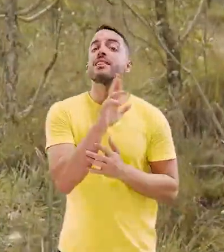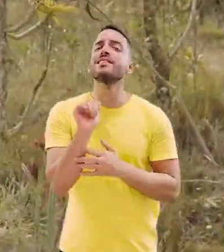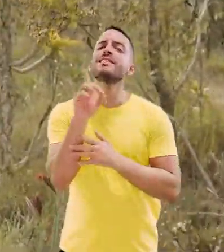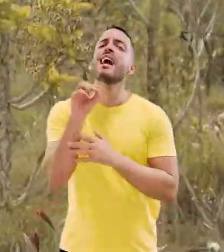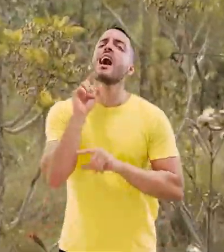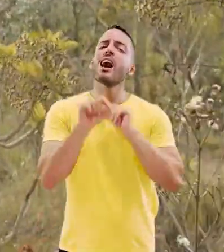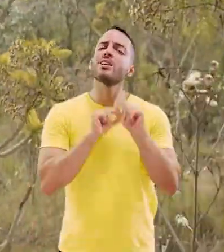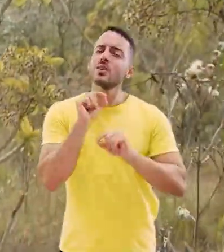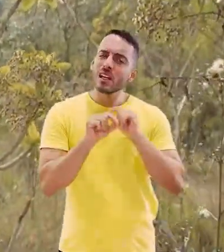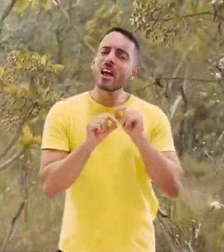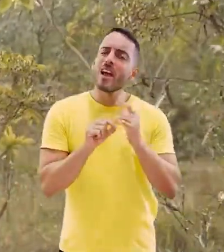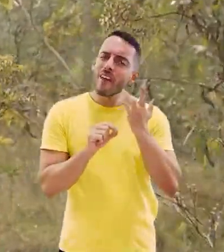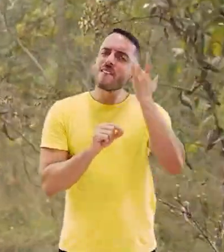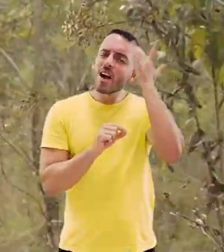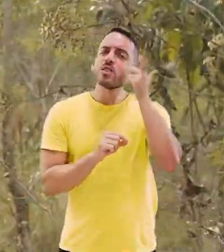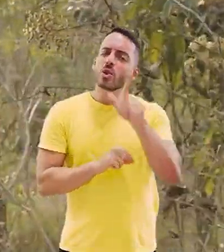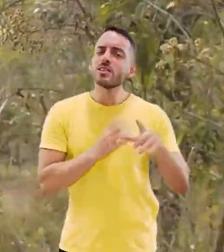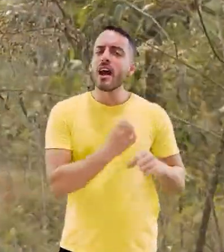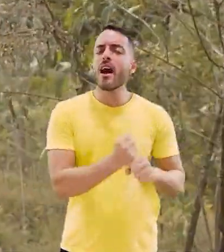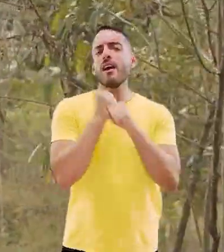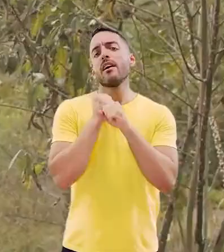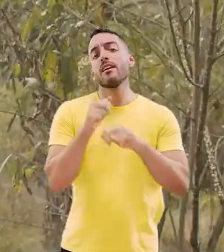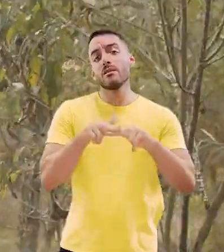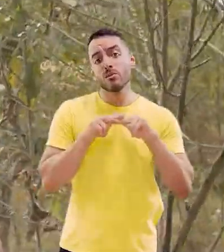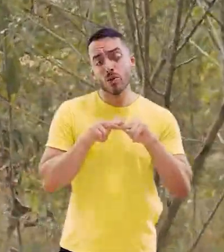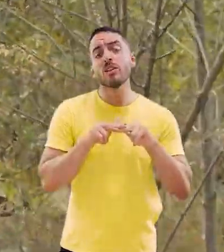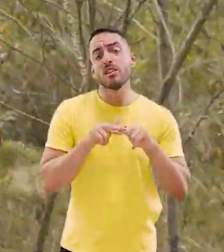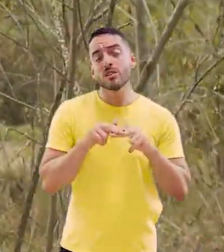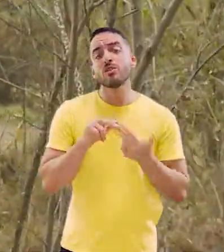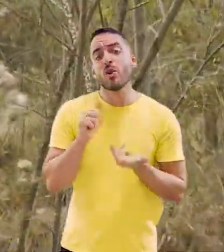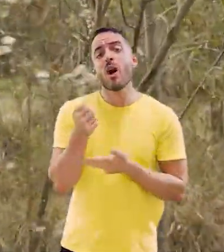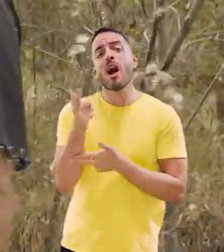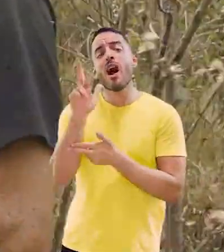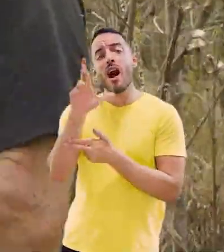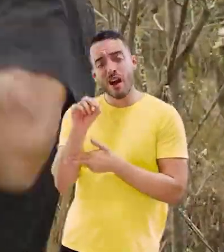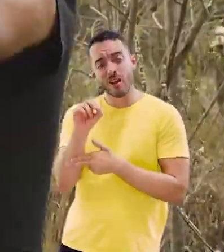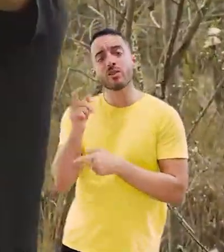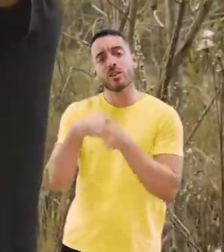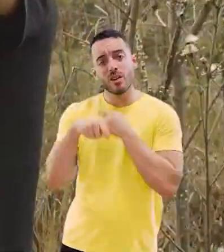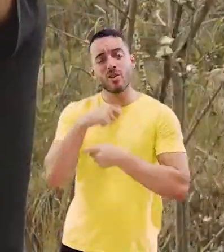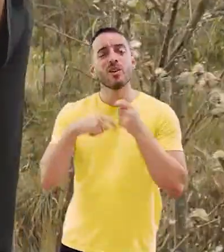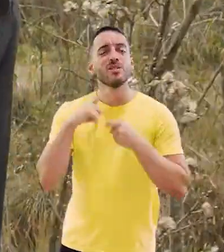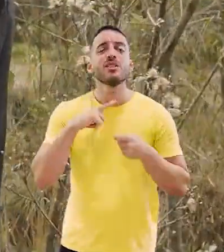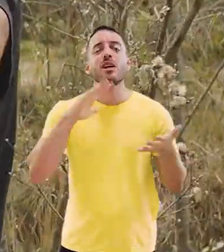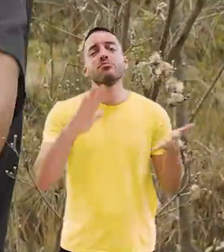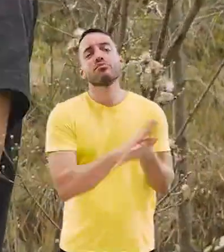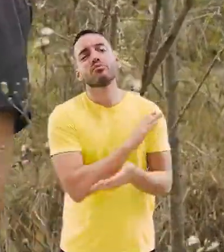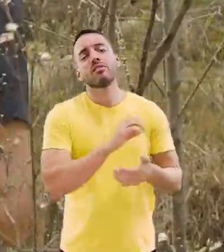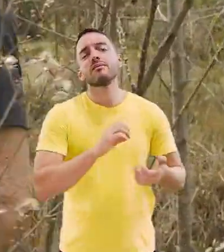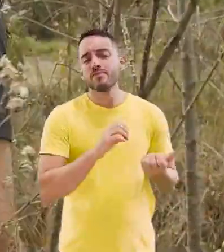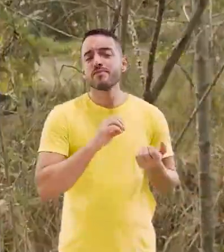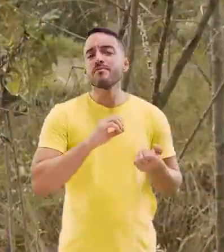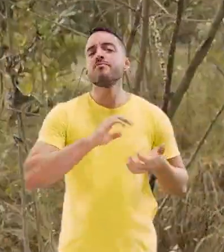fácil de arrancar ele fora. Então por isso que o agronegócio está indo detonando o cerrado. Ele tem um solo profundo, né, um